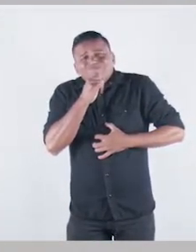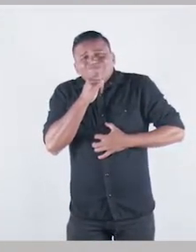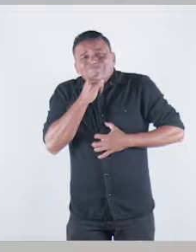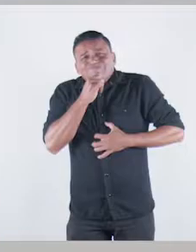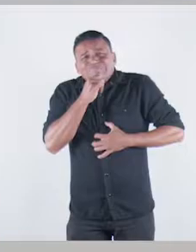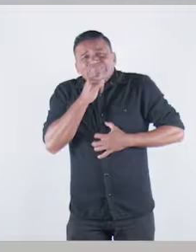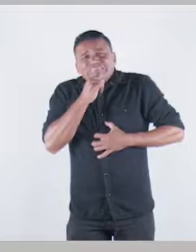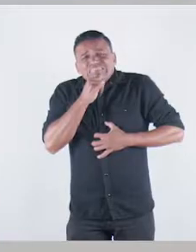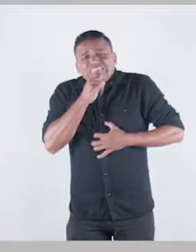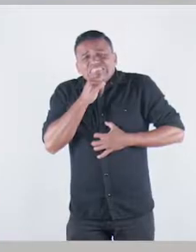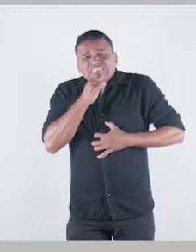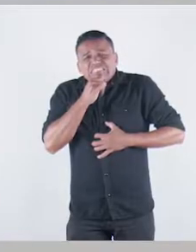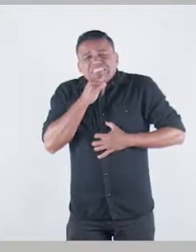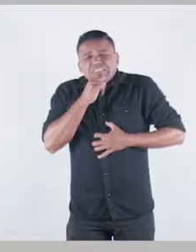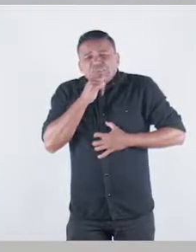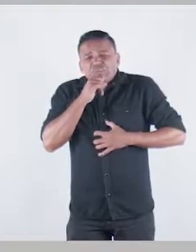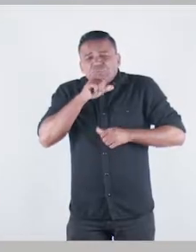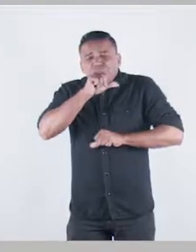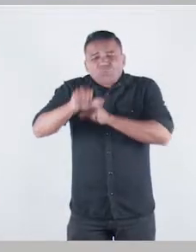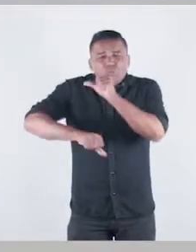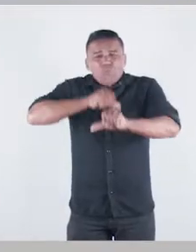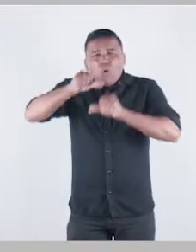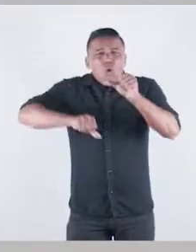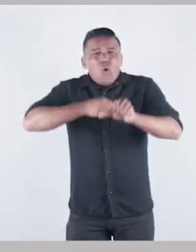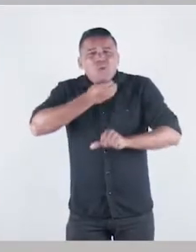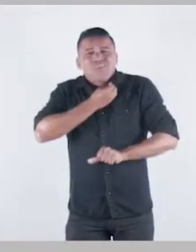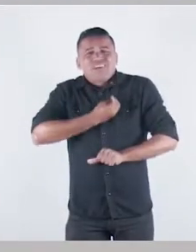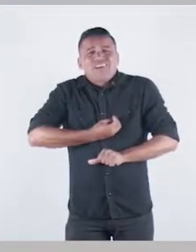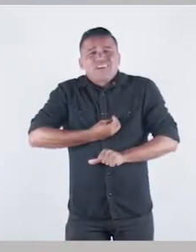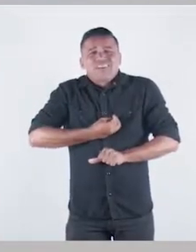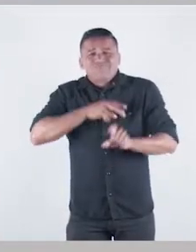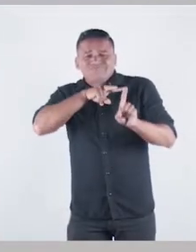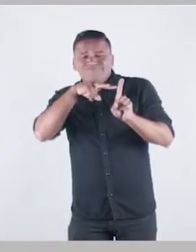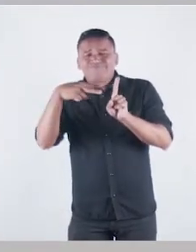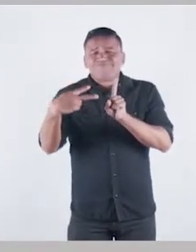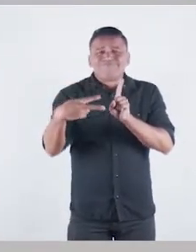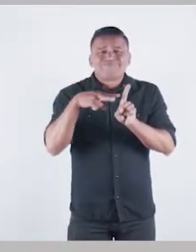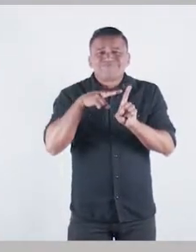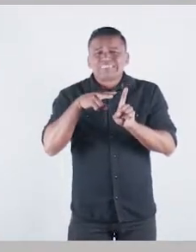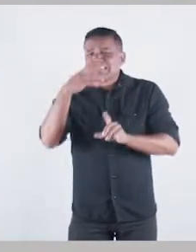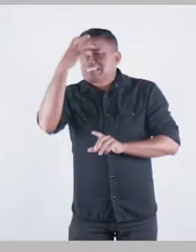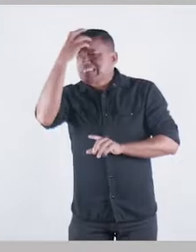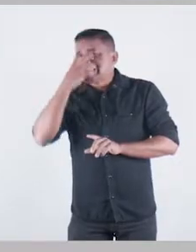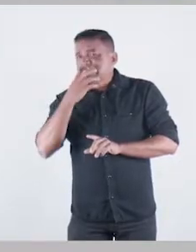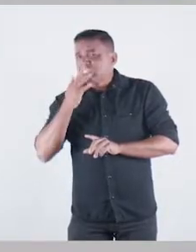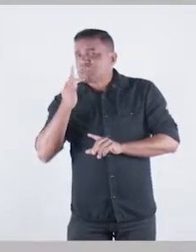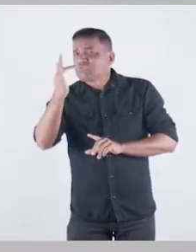esbagaça os planos, uma certeza estraga o amanhã.